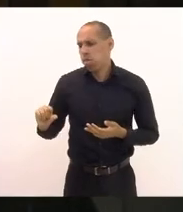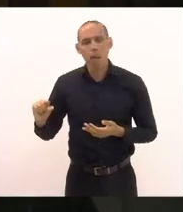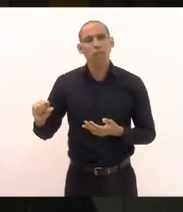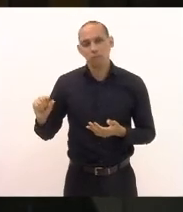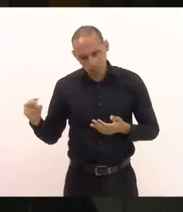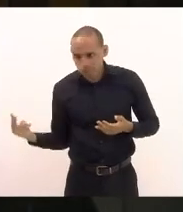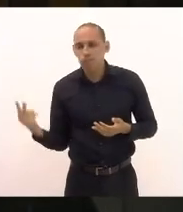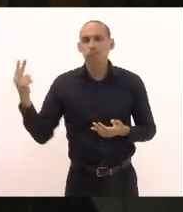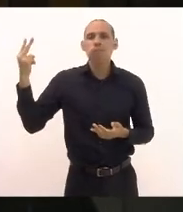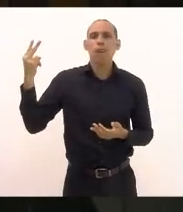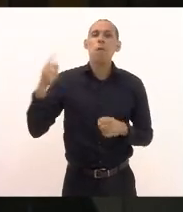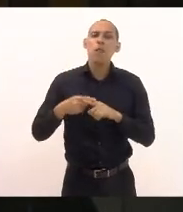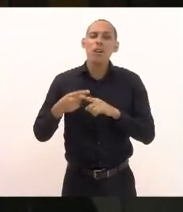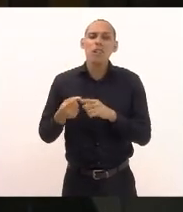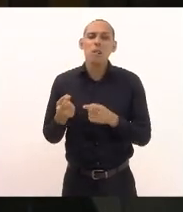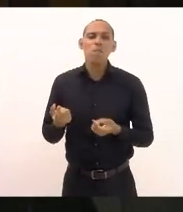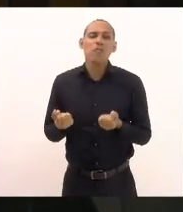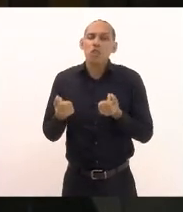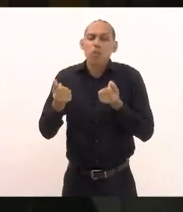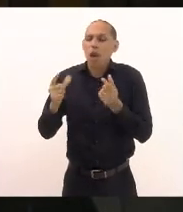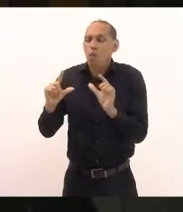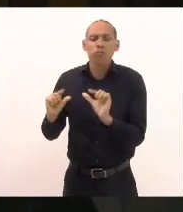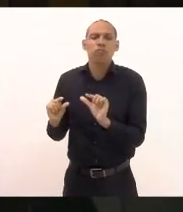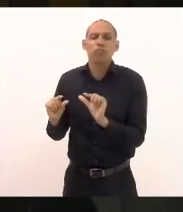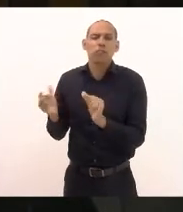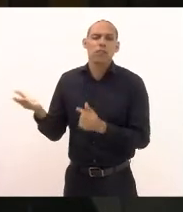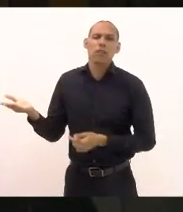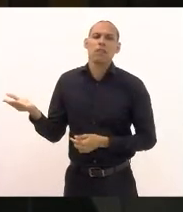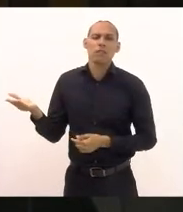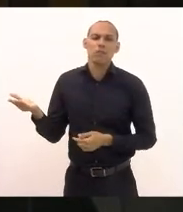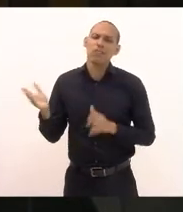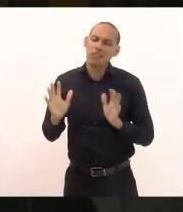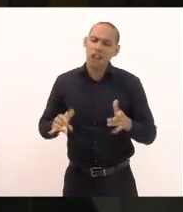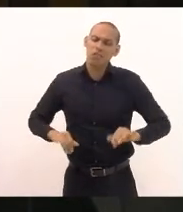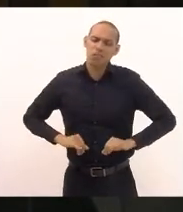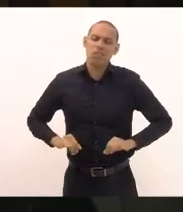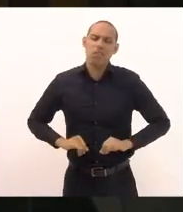sofre com baixa remuneração e com tantos outros aspectos.